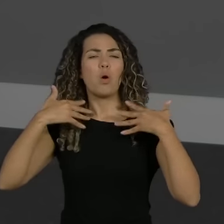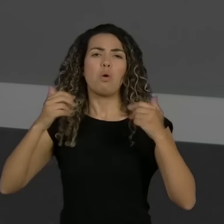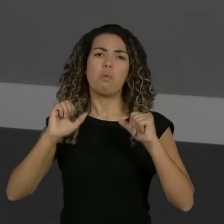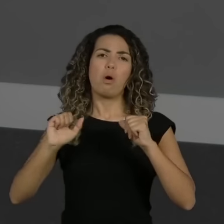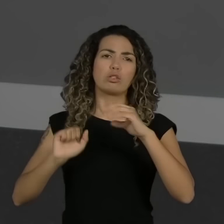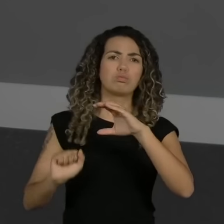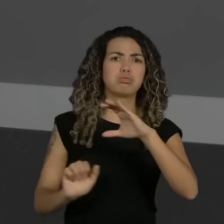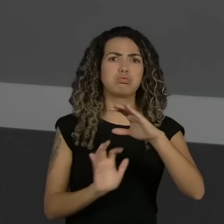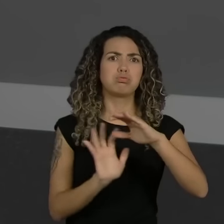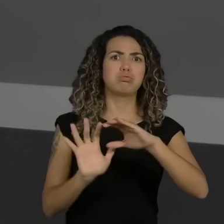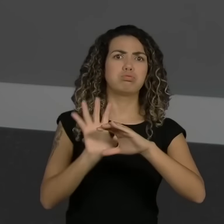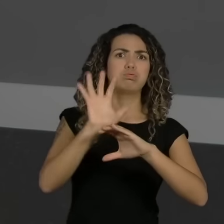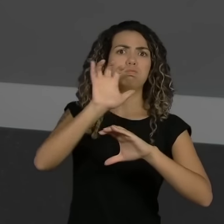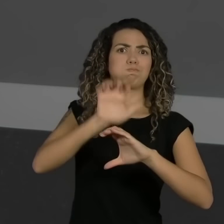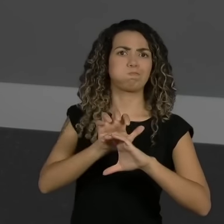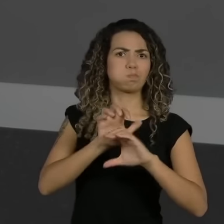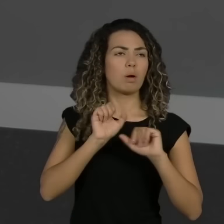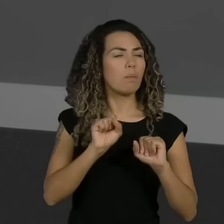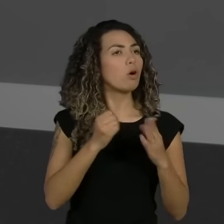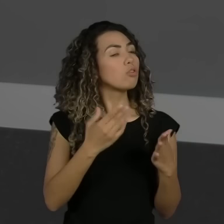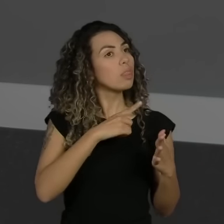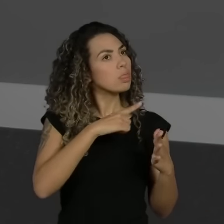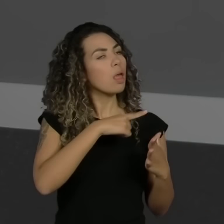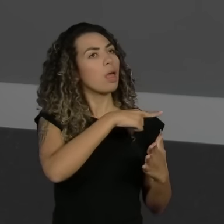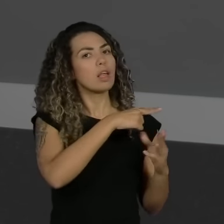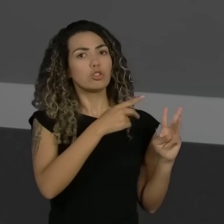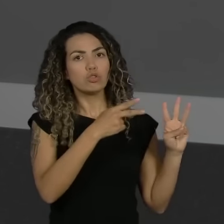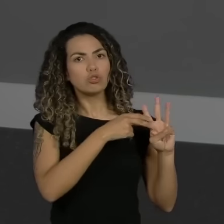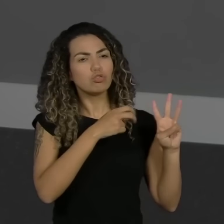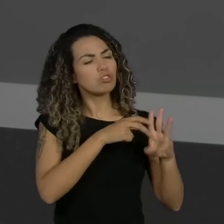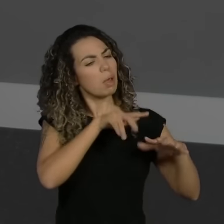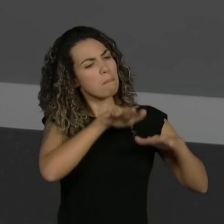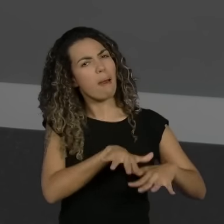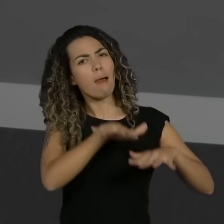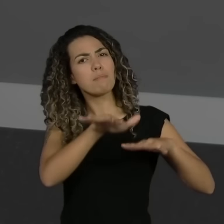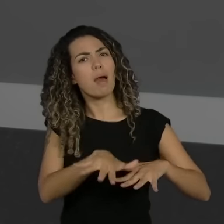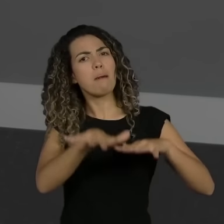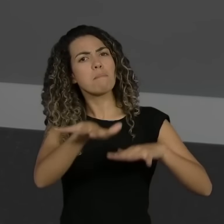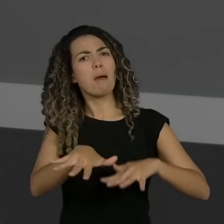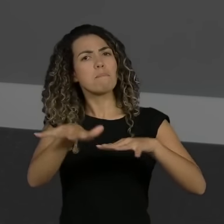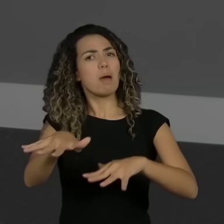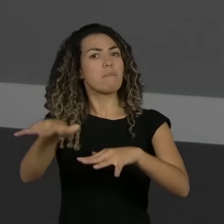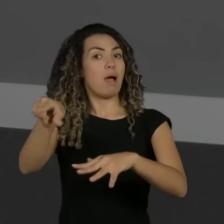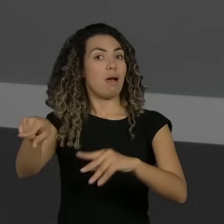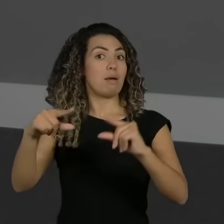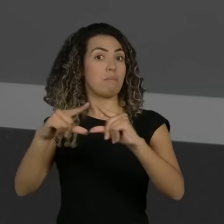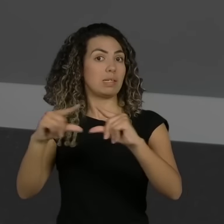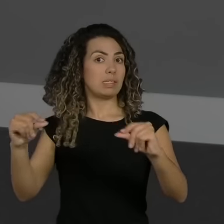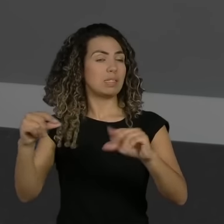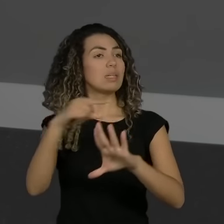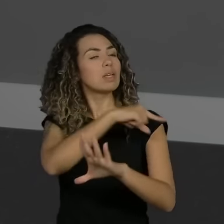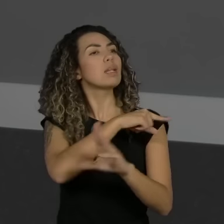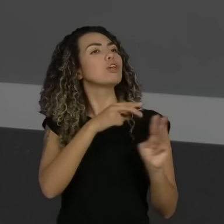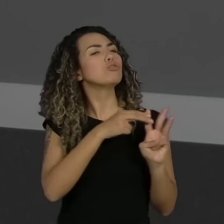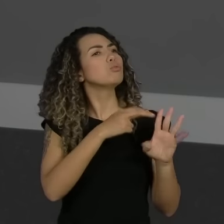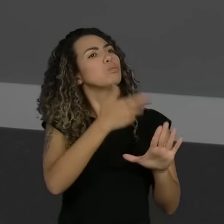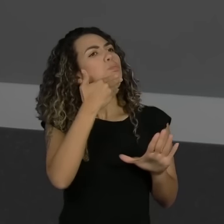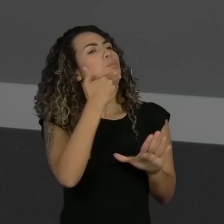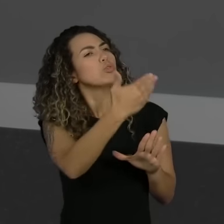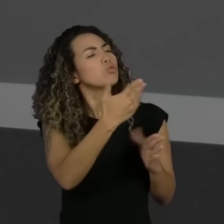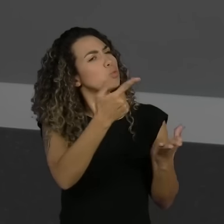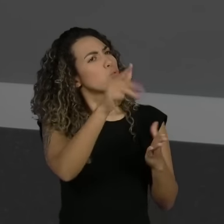estufa. Houve uma marcha para Brasília em que as lideranças indígenas pediram ao presidente Lula a demarcação urgente